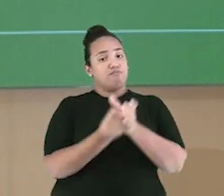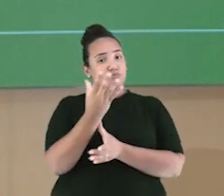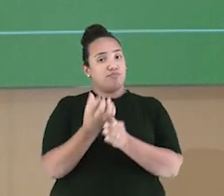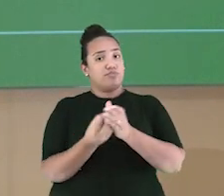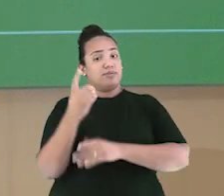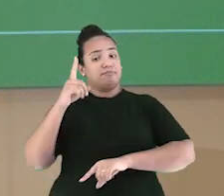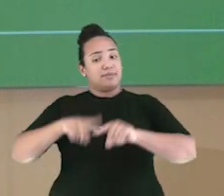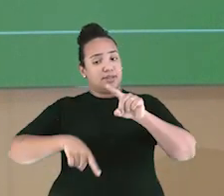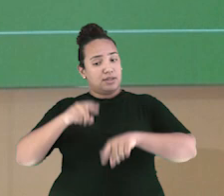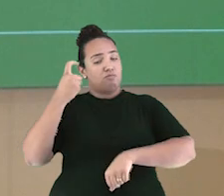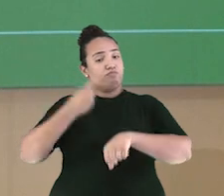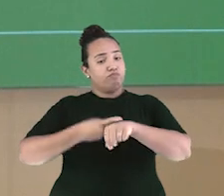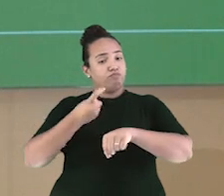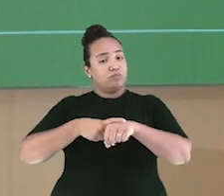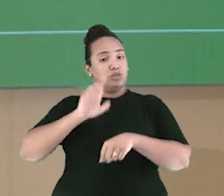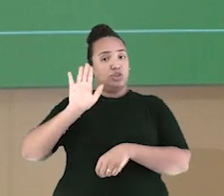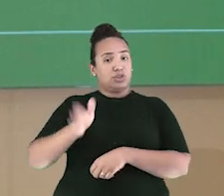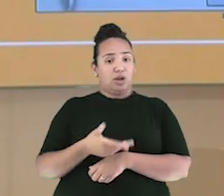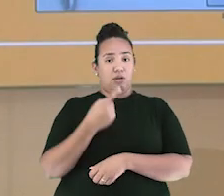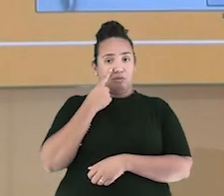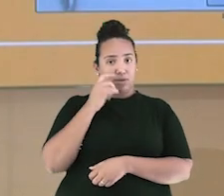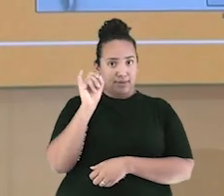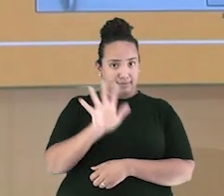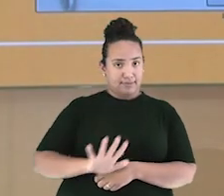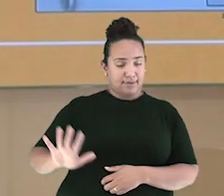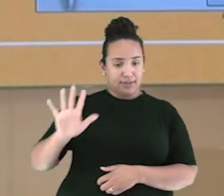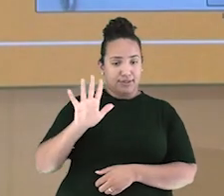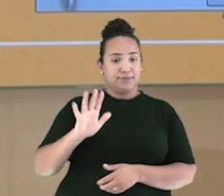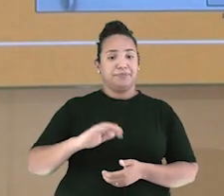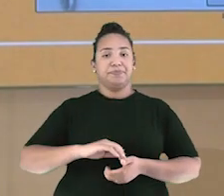definido. Deem uma olhadinha nesse quadro aqui.